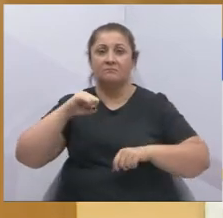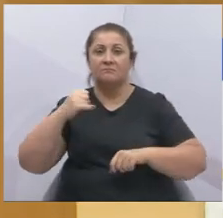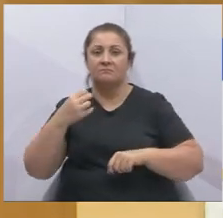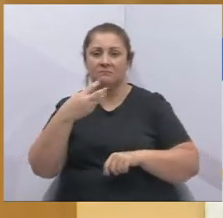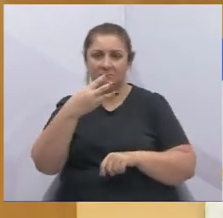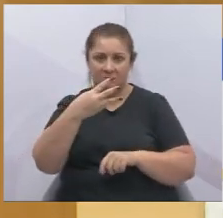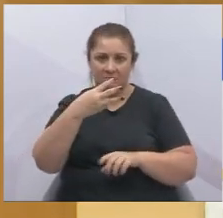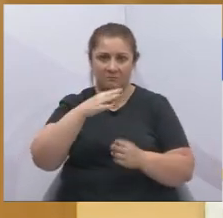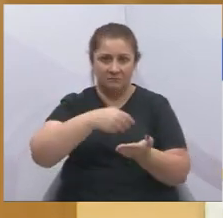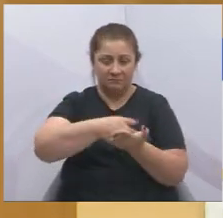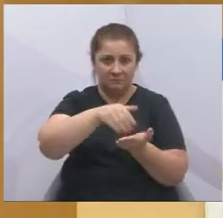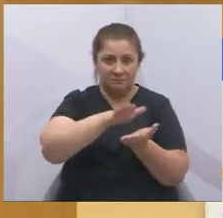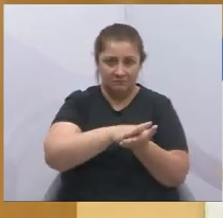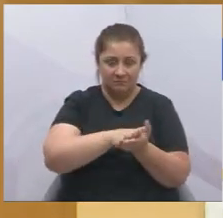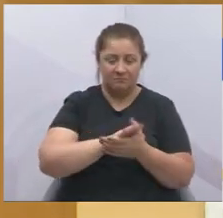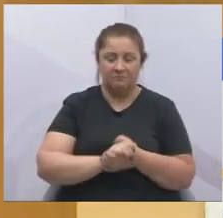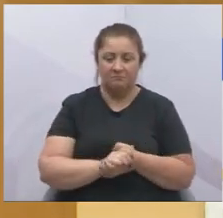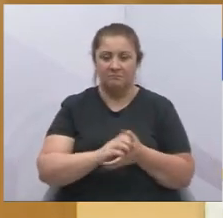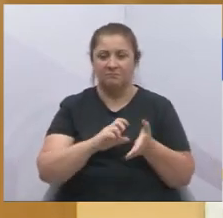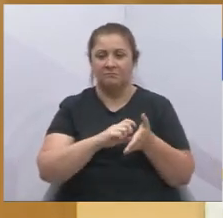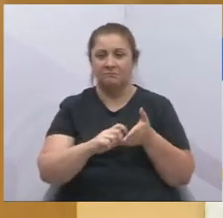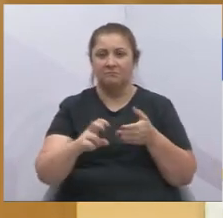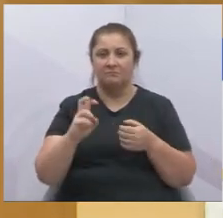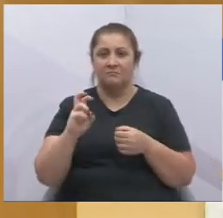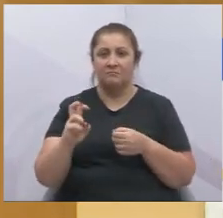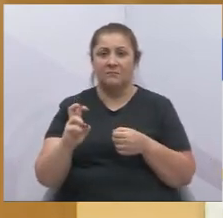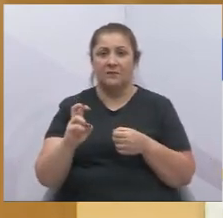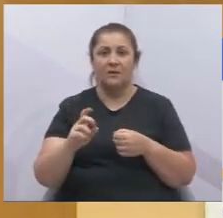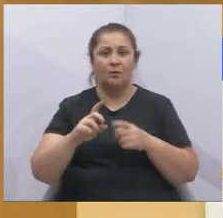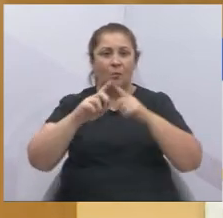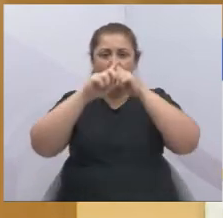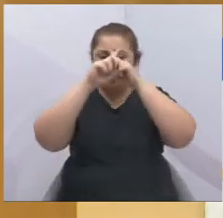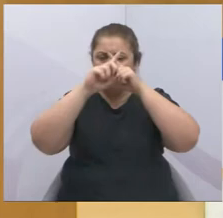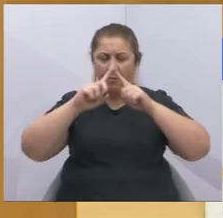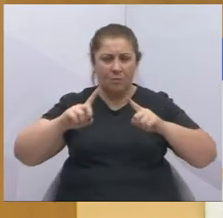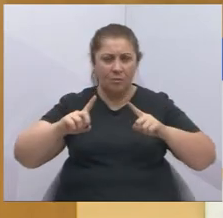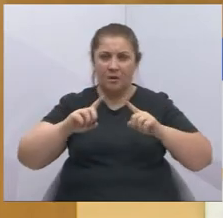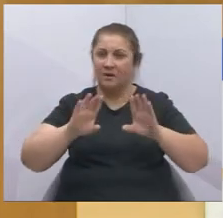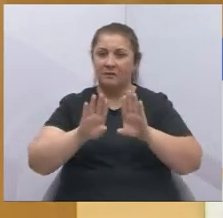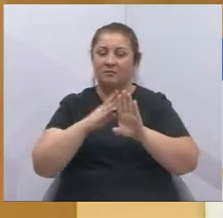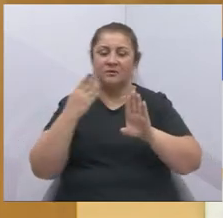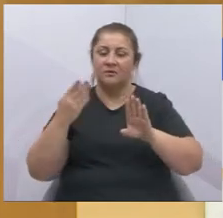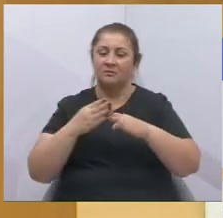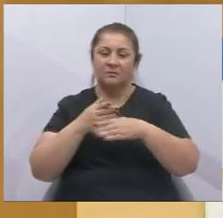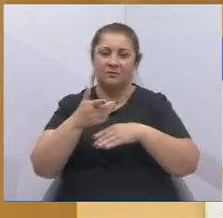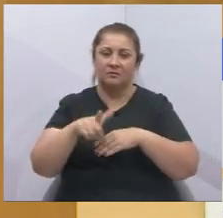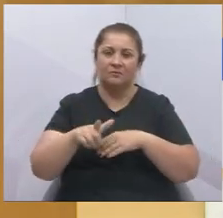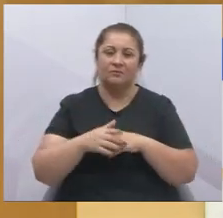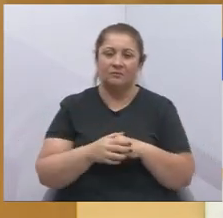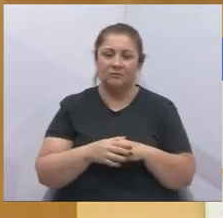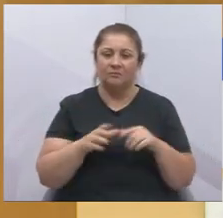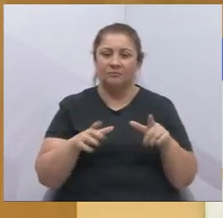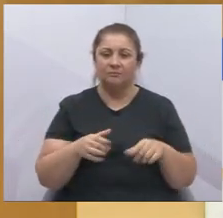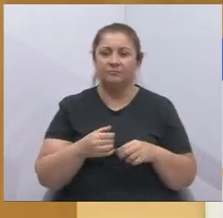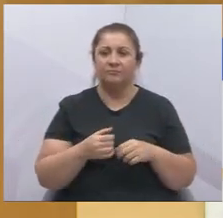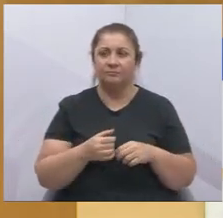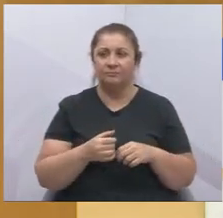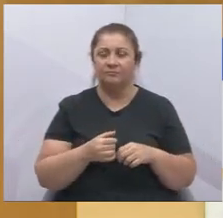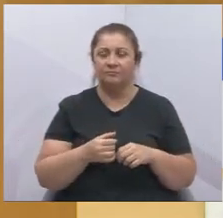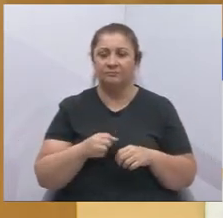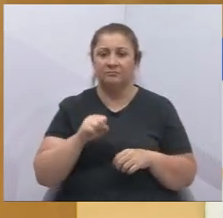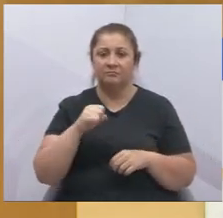reincidência. Inciso 5º. Cassação do alvará de funcionamento após interdição e havendo a quarta